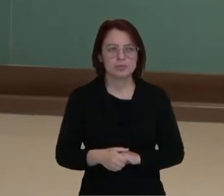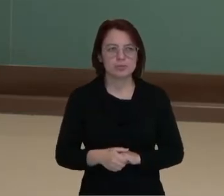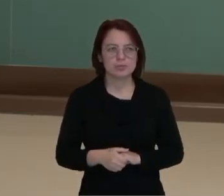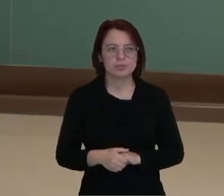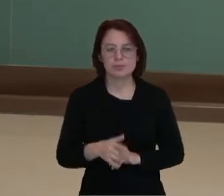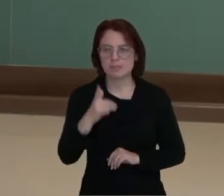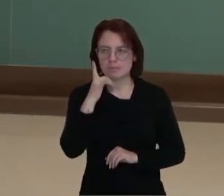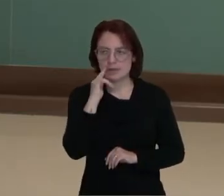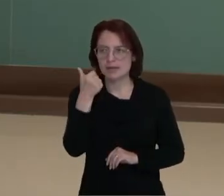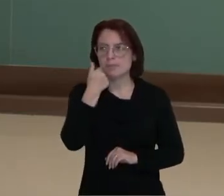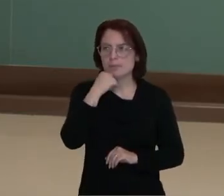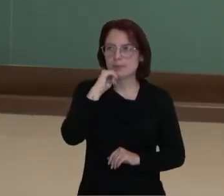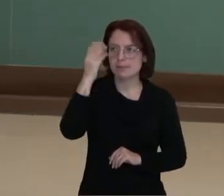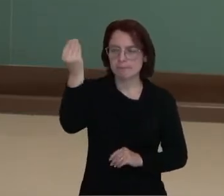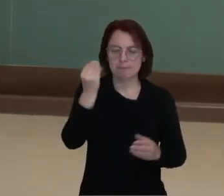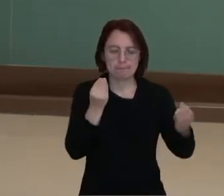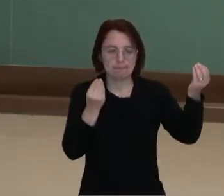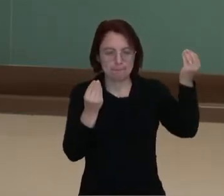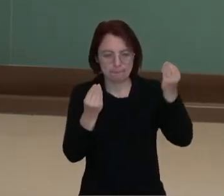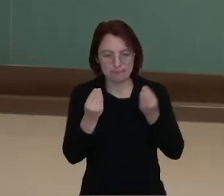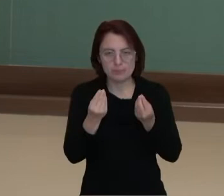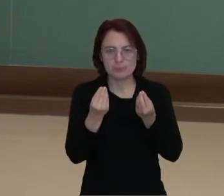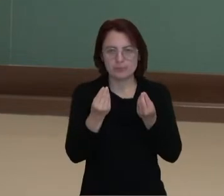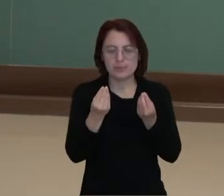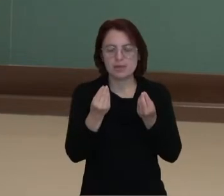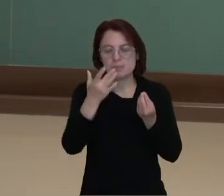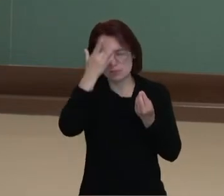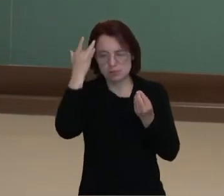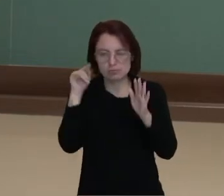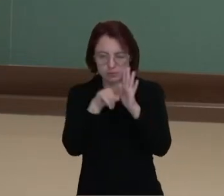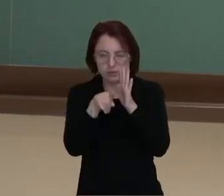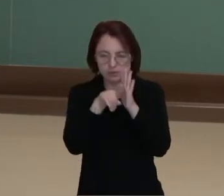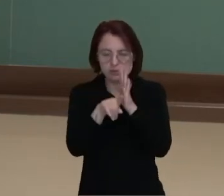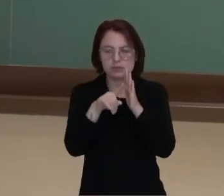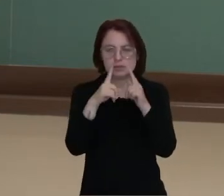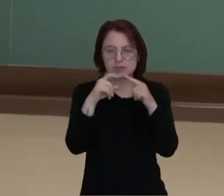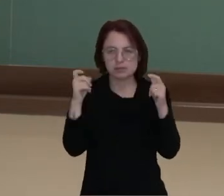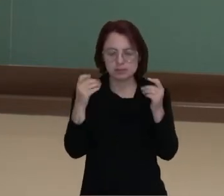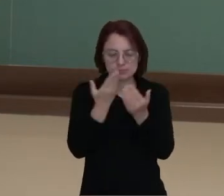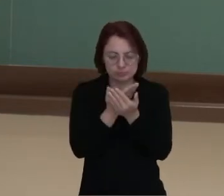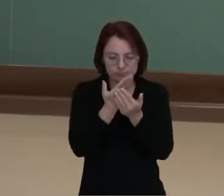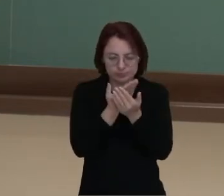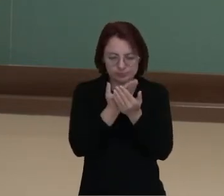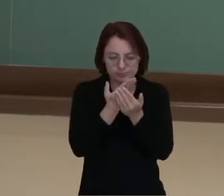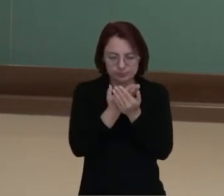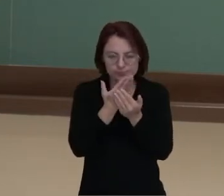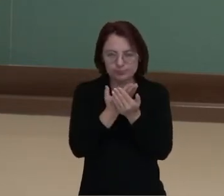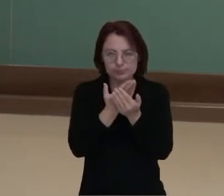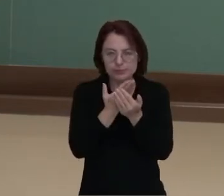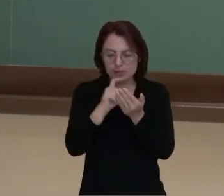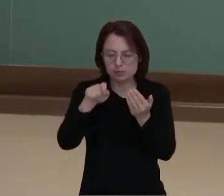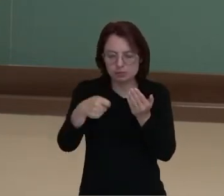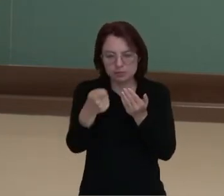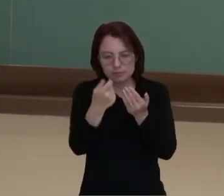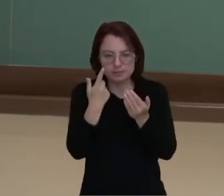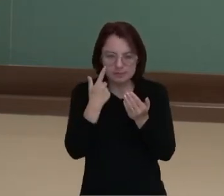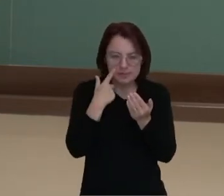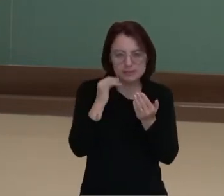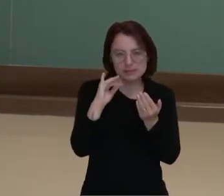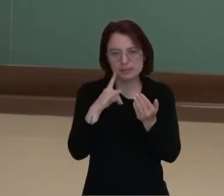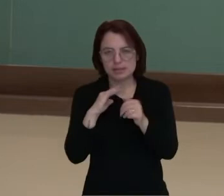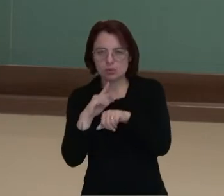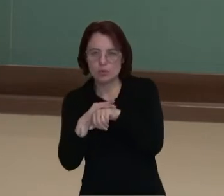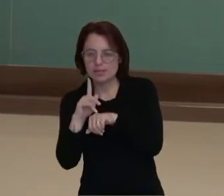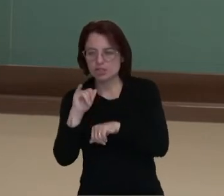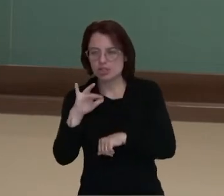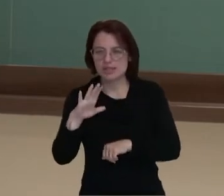do nosso pai e da nossa mãe. E os cientistas, eles estudam o cariótipo para ver se tem uma